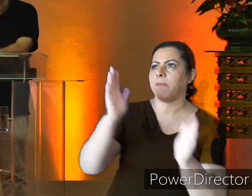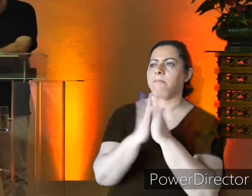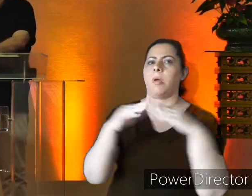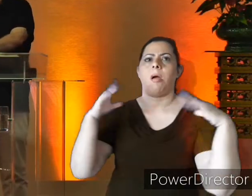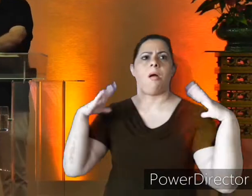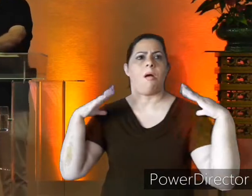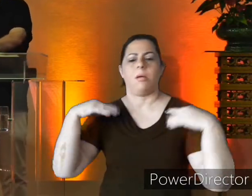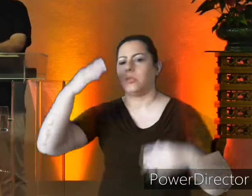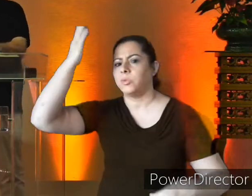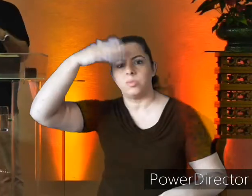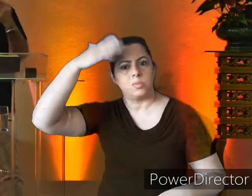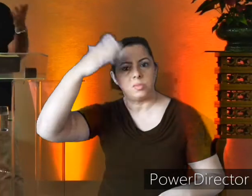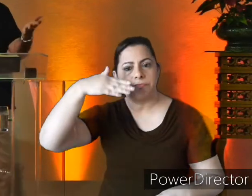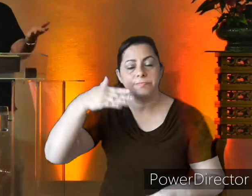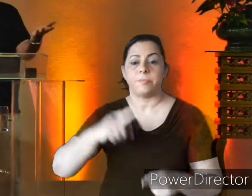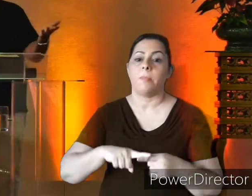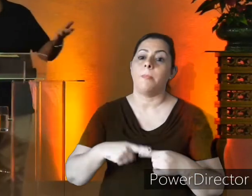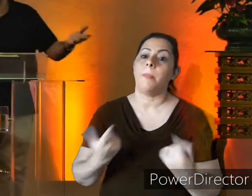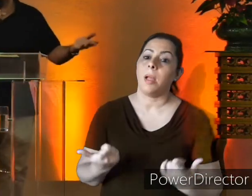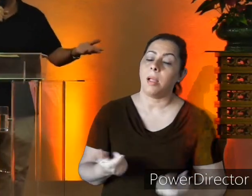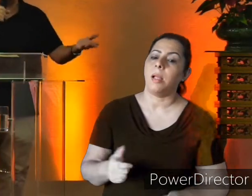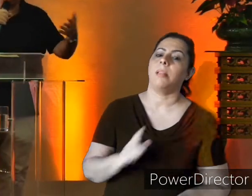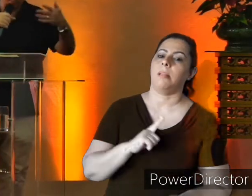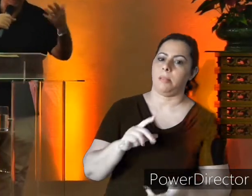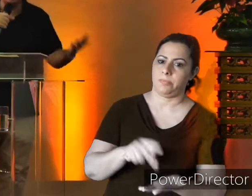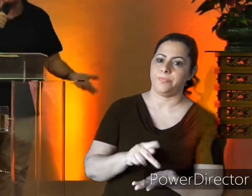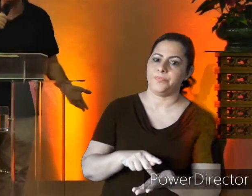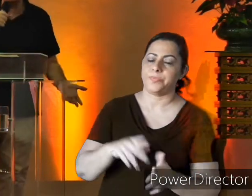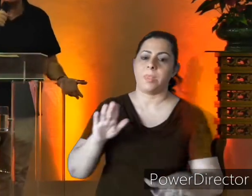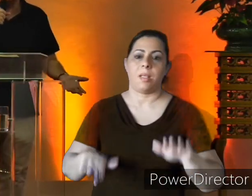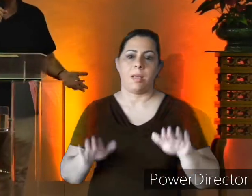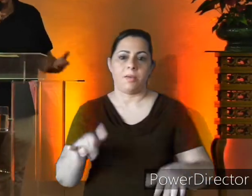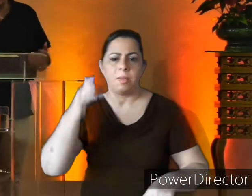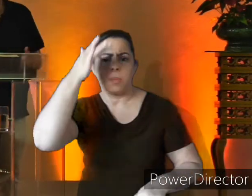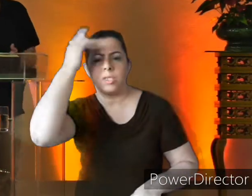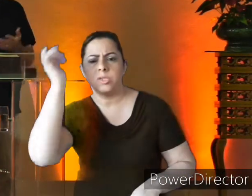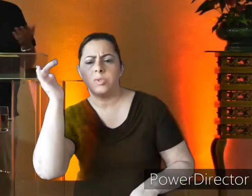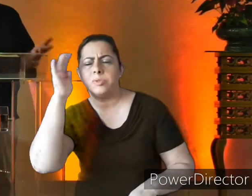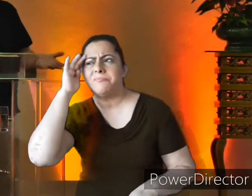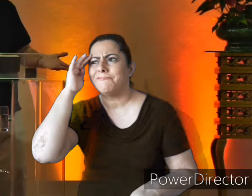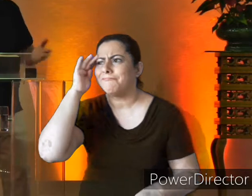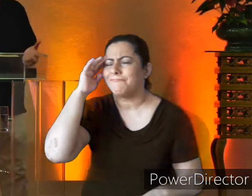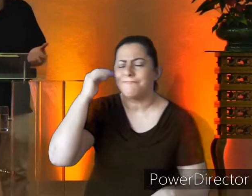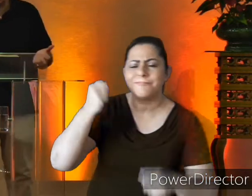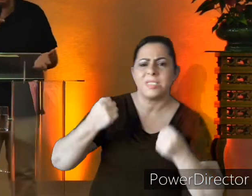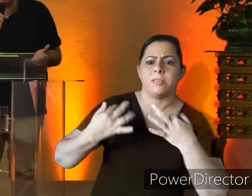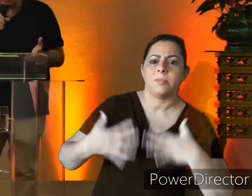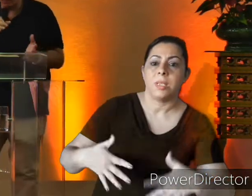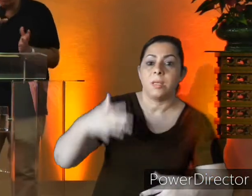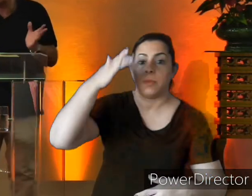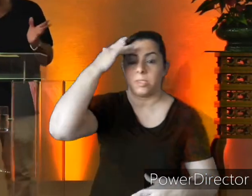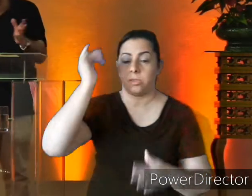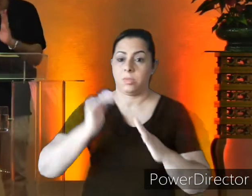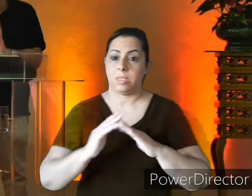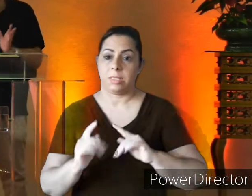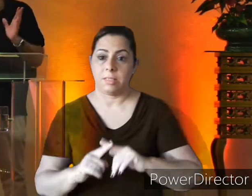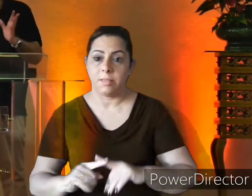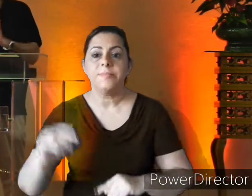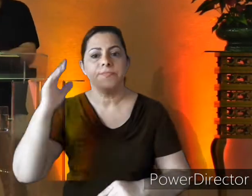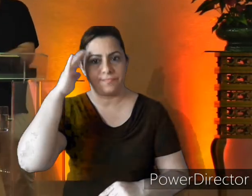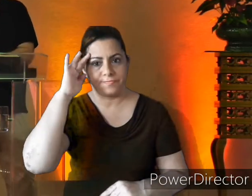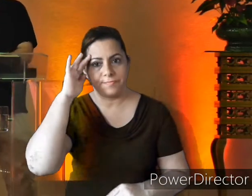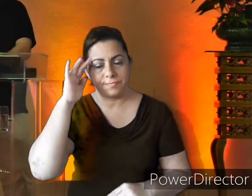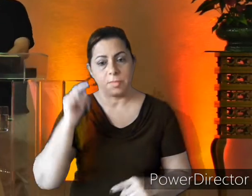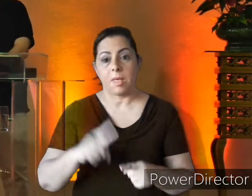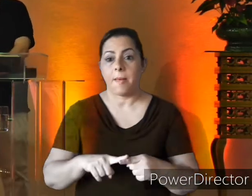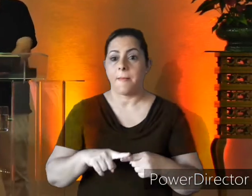não entendam, mas é uma palavra direcionada para a igreja, e aqueles que não fazem ainda parte da igreja vão sendo também